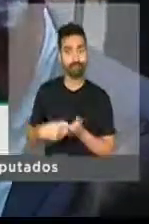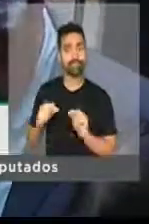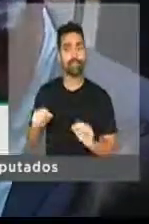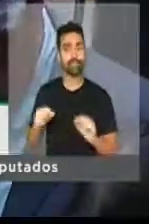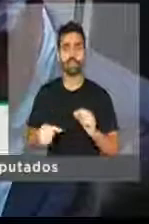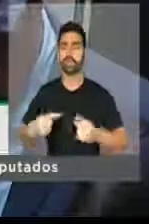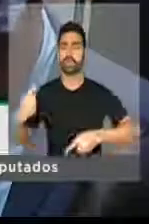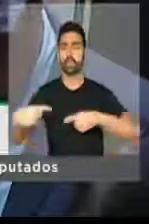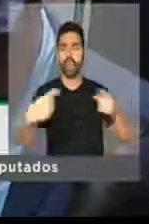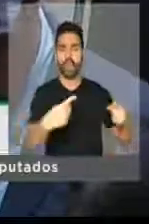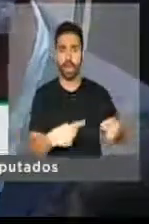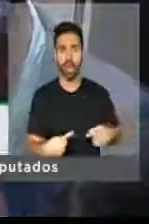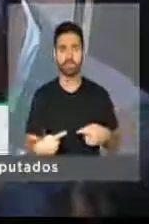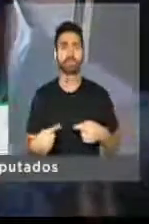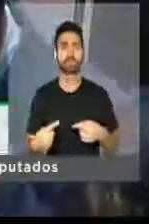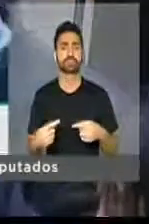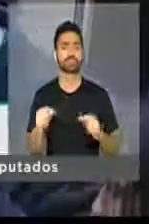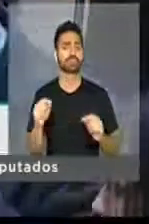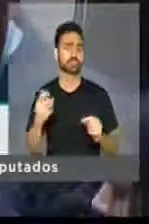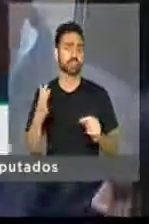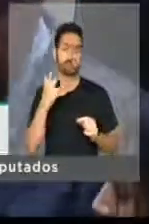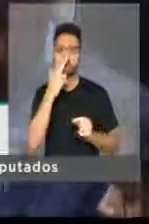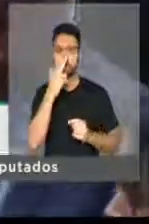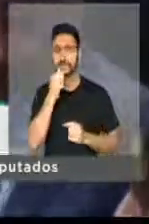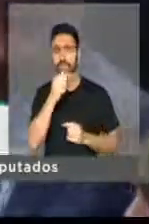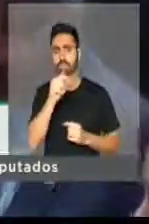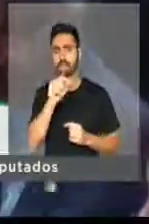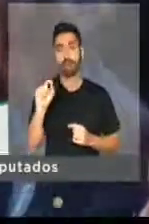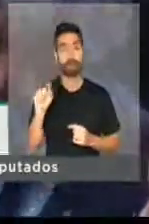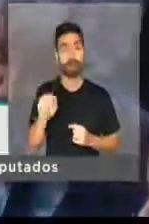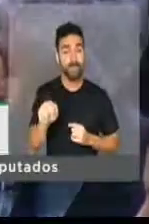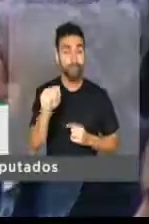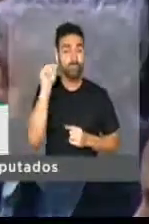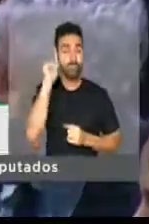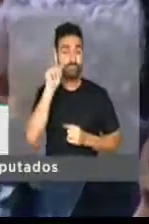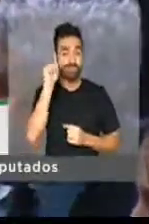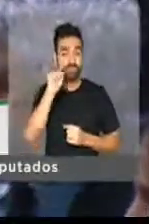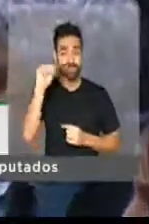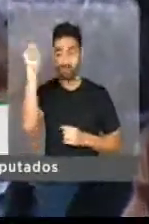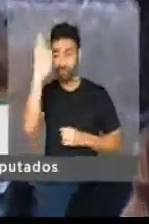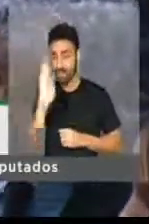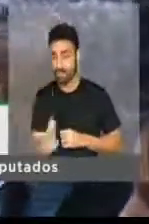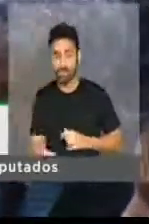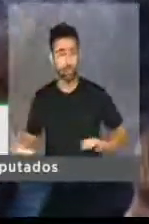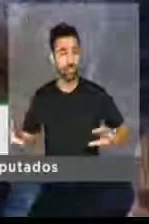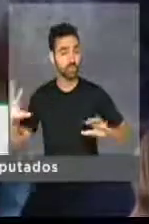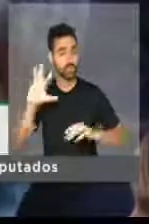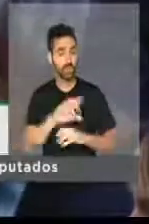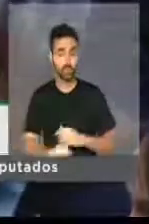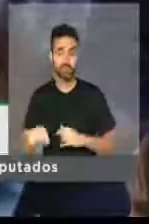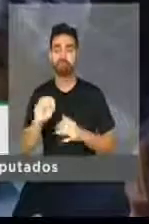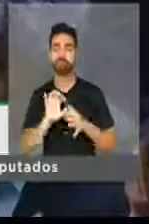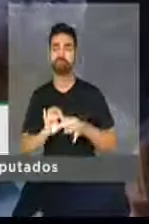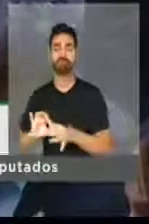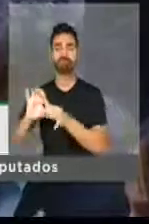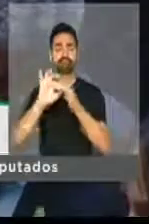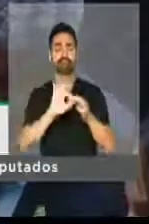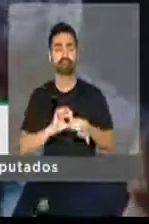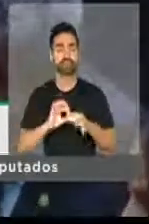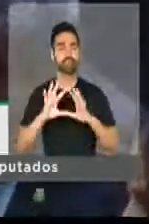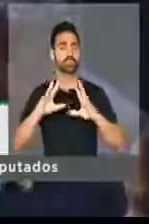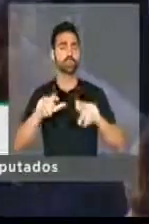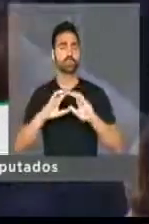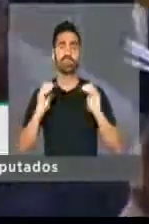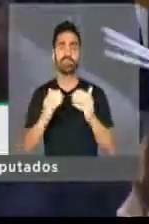intenso debate, cerca de 70 mil mulheres do Brasil inteiro se integraram às